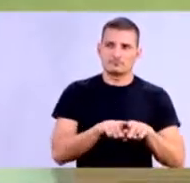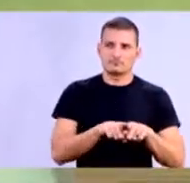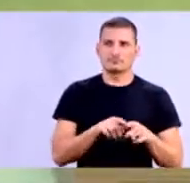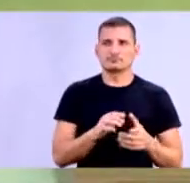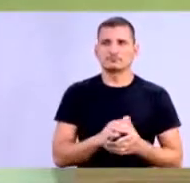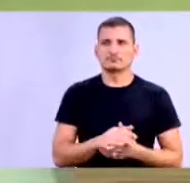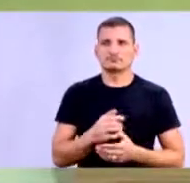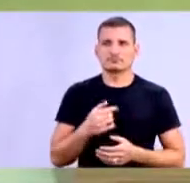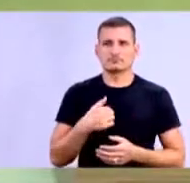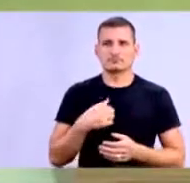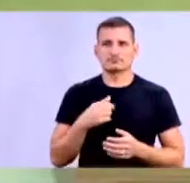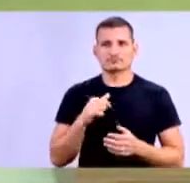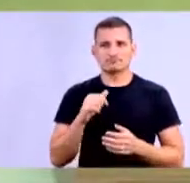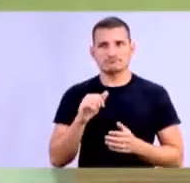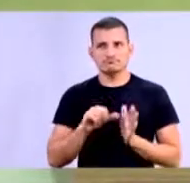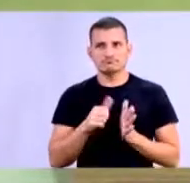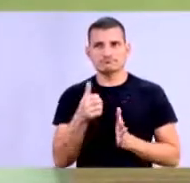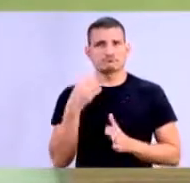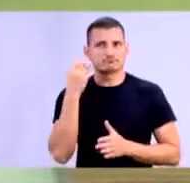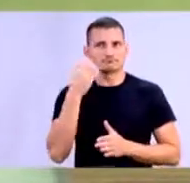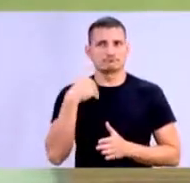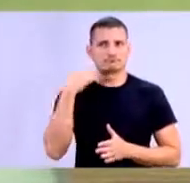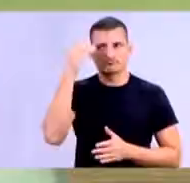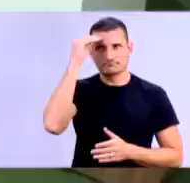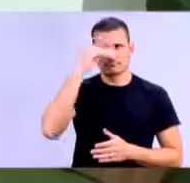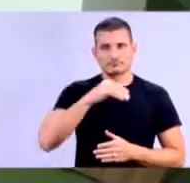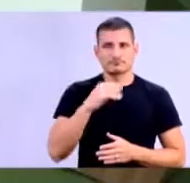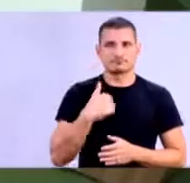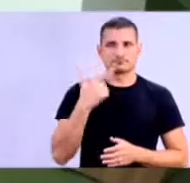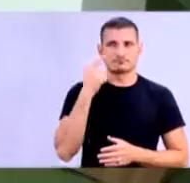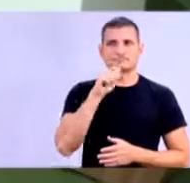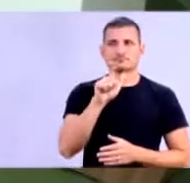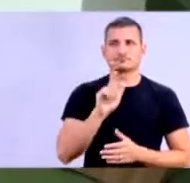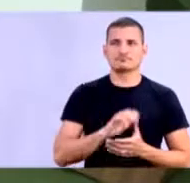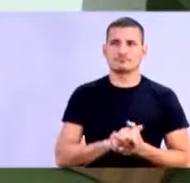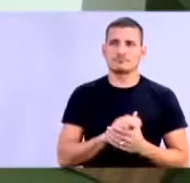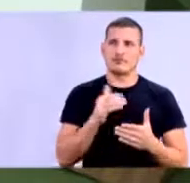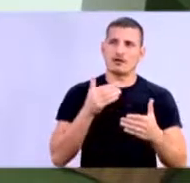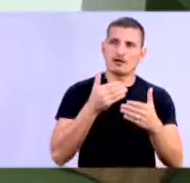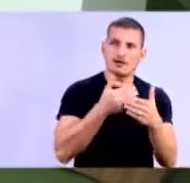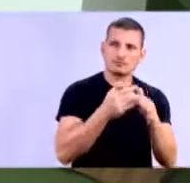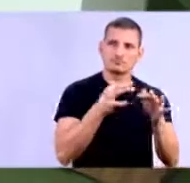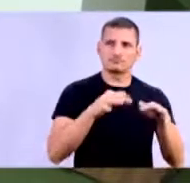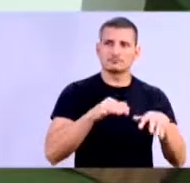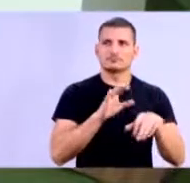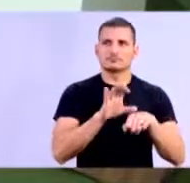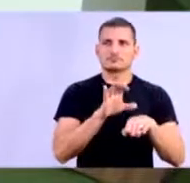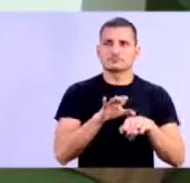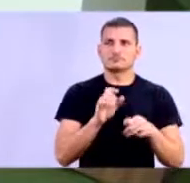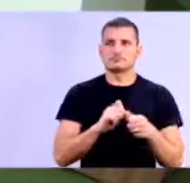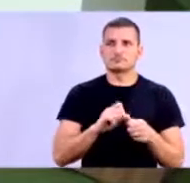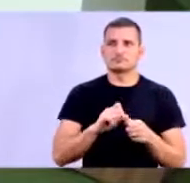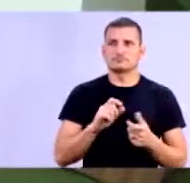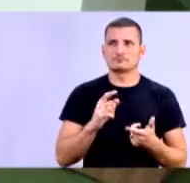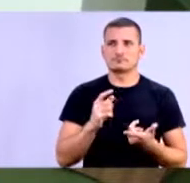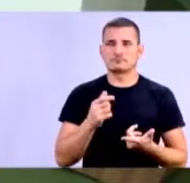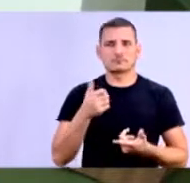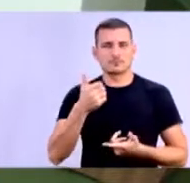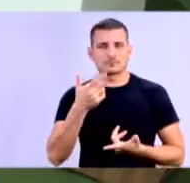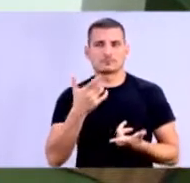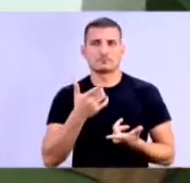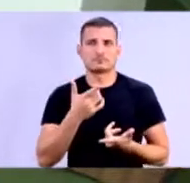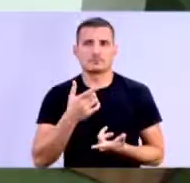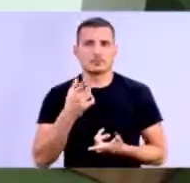minha primeira experiência eu desisti. Eu não consegui ir até o final do curso. Então eu fiz a primeira, observei que tive